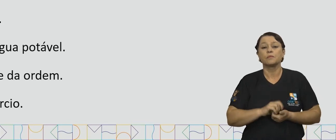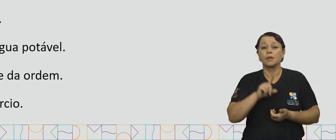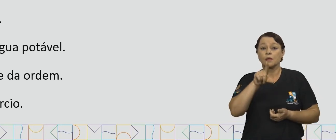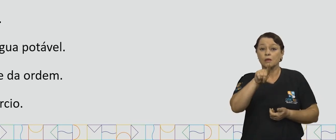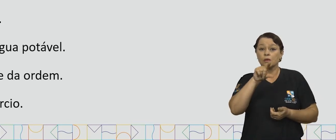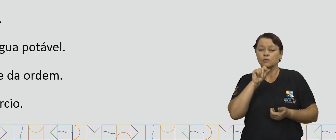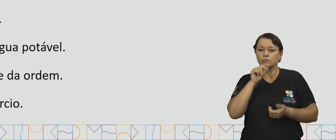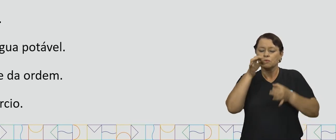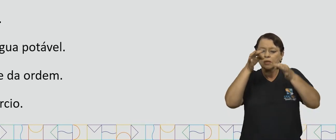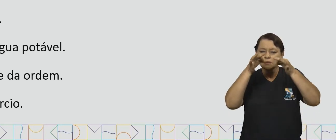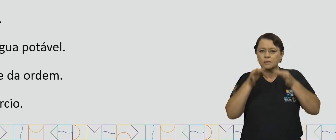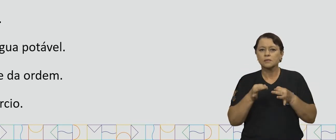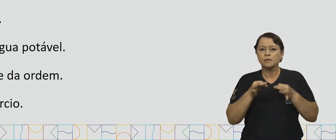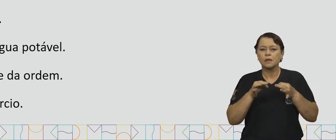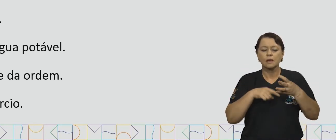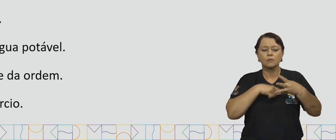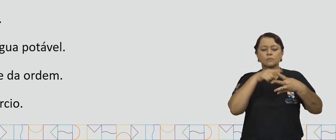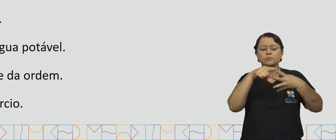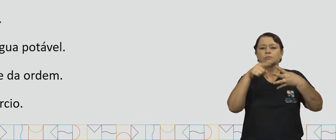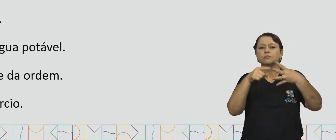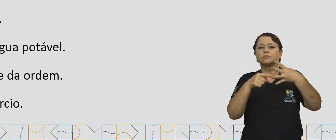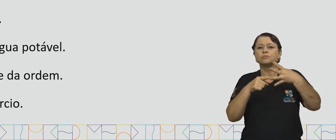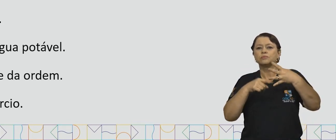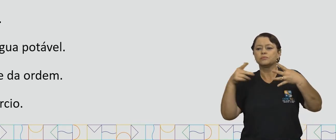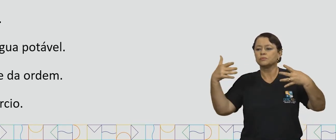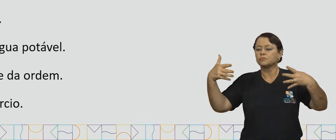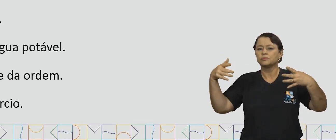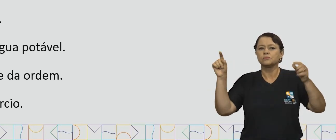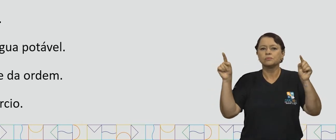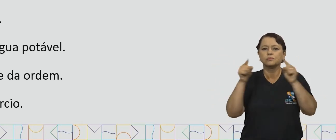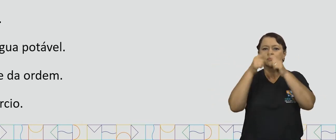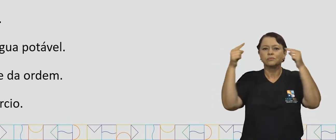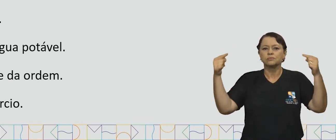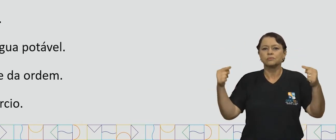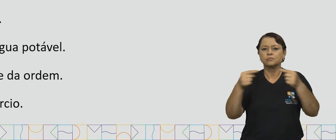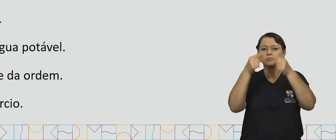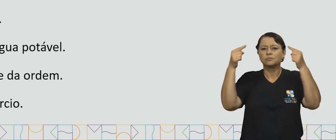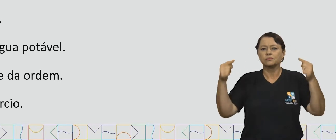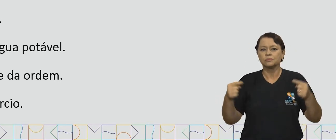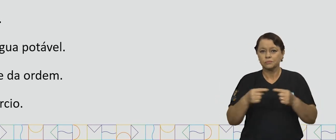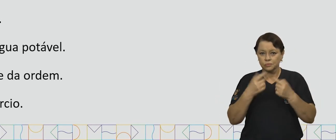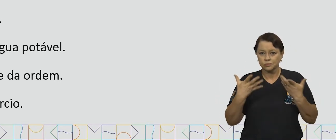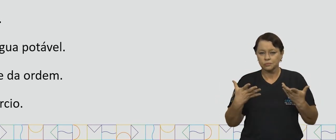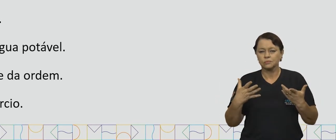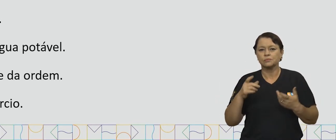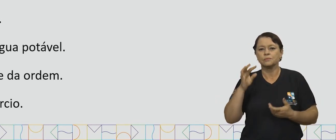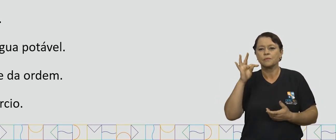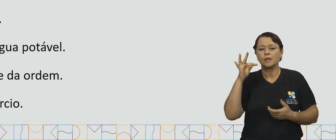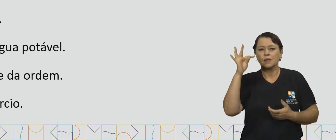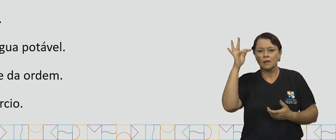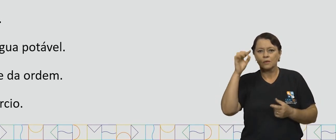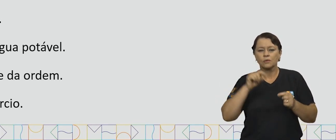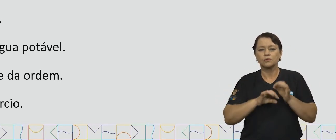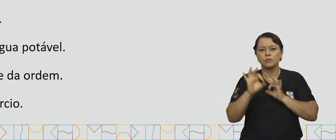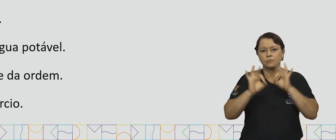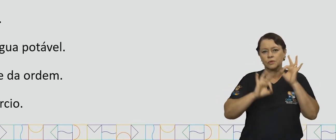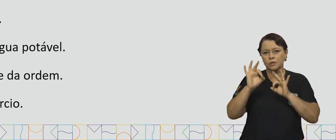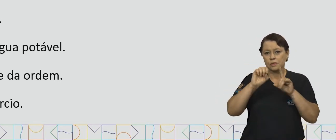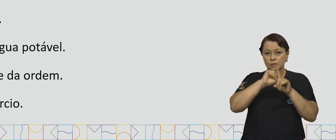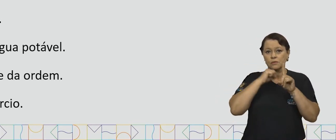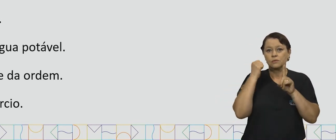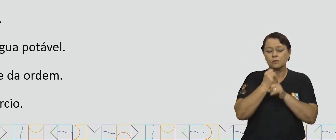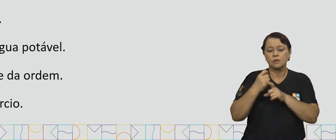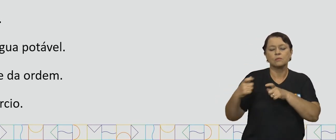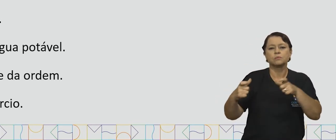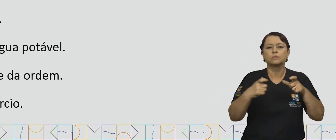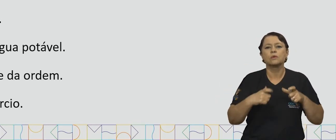Relacione corretamente os elementos aos seus fatores. Lembrando, os fatores são tecnologia, organização social e